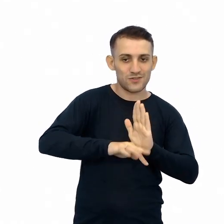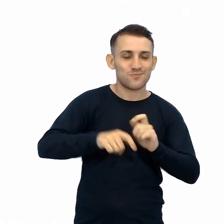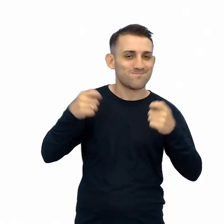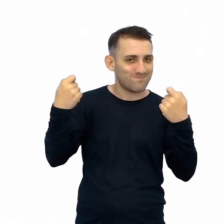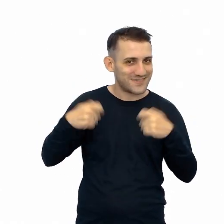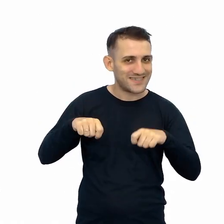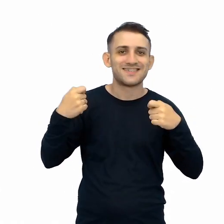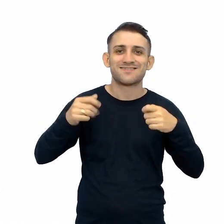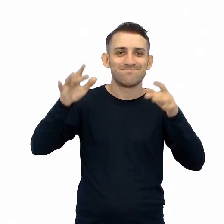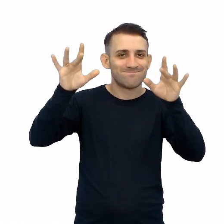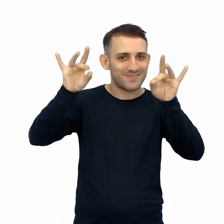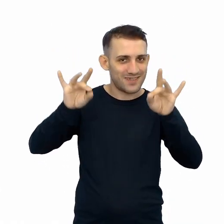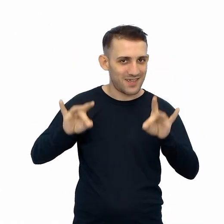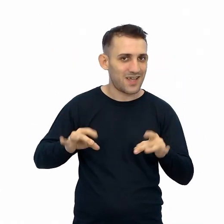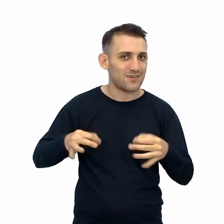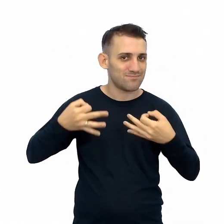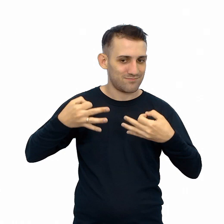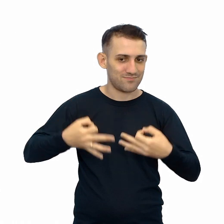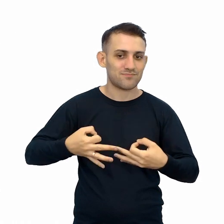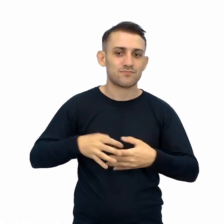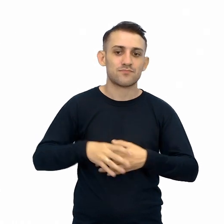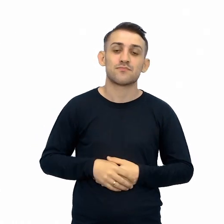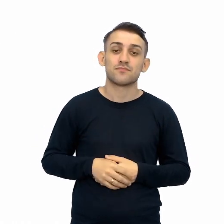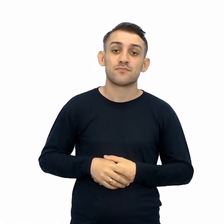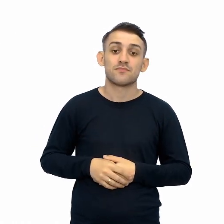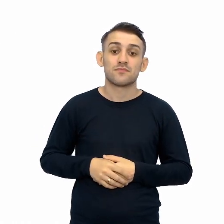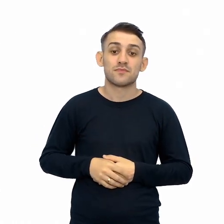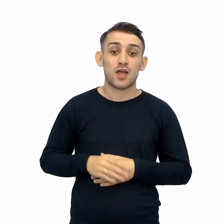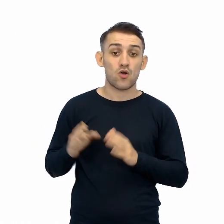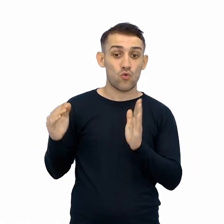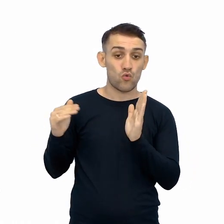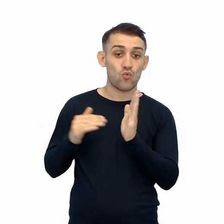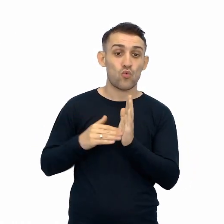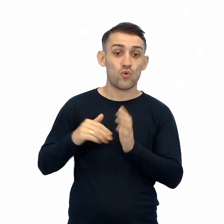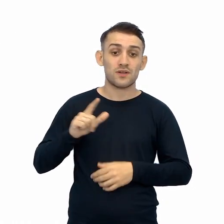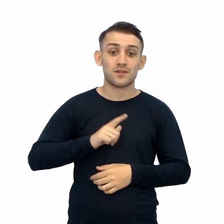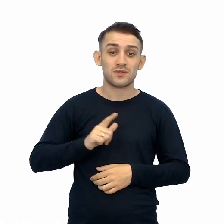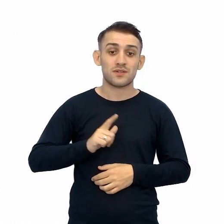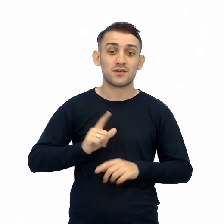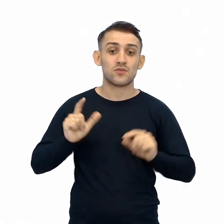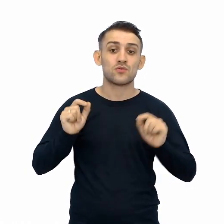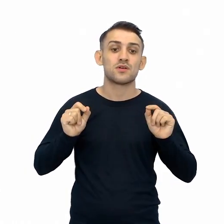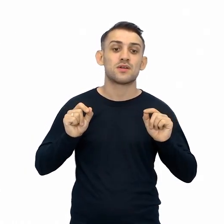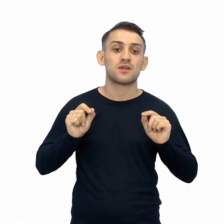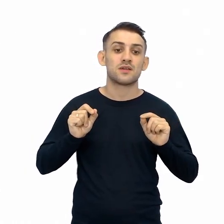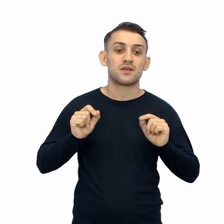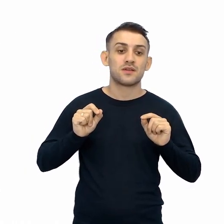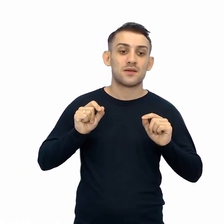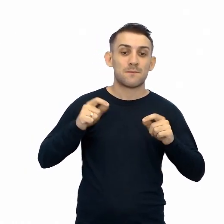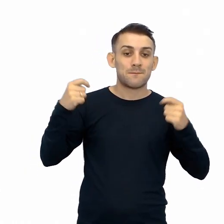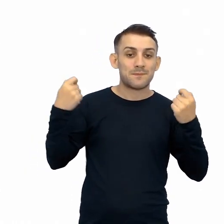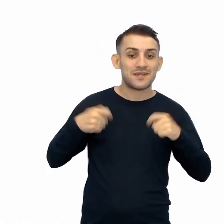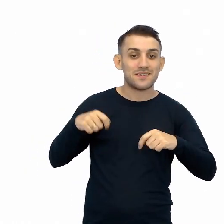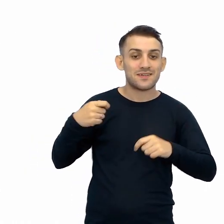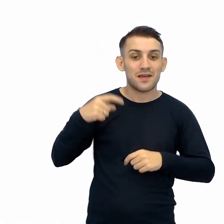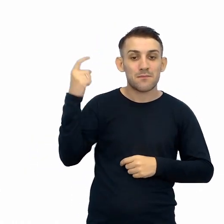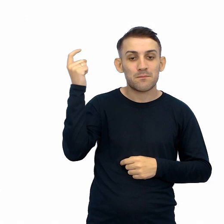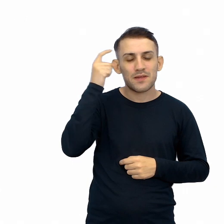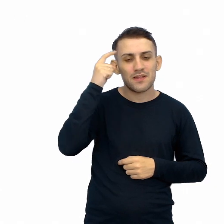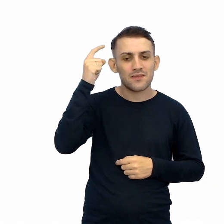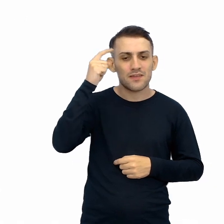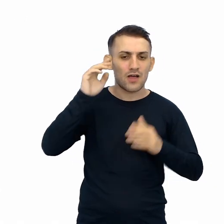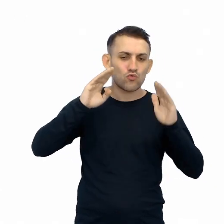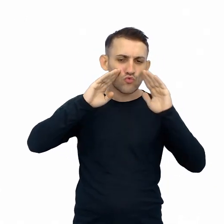detalhado, certo? E, por fim, em último lugar, o interlocutor precisa pensar no